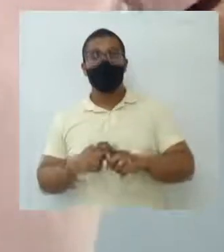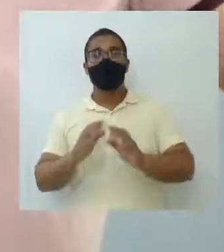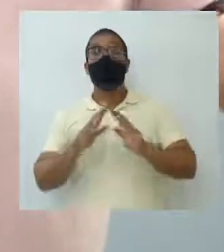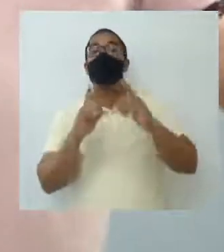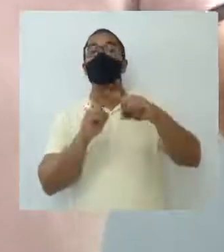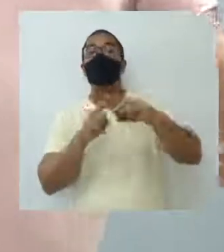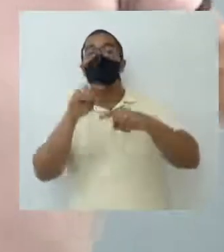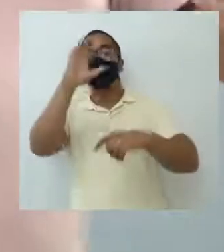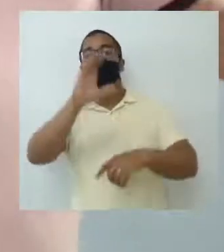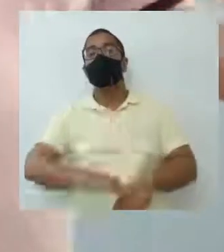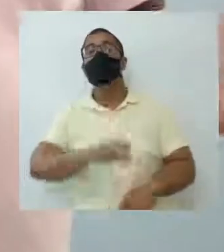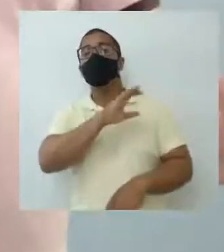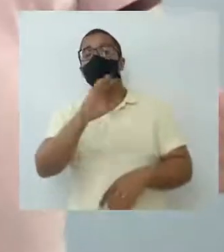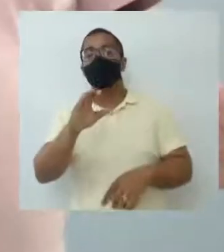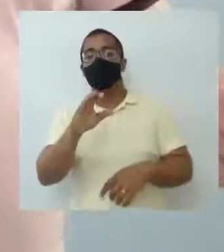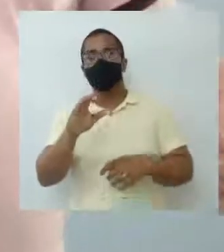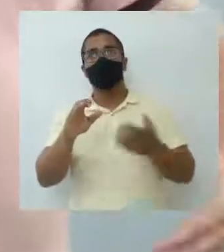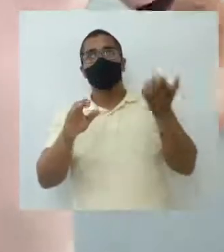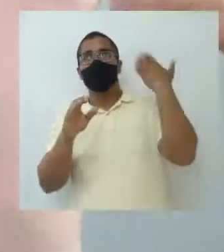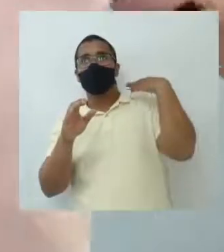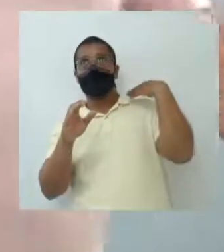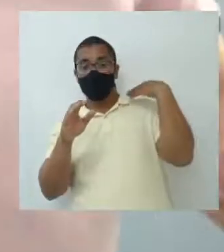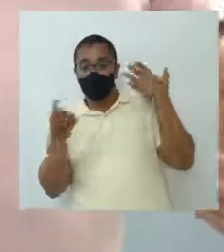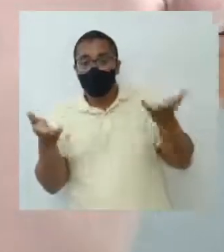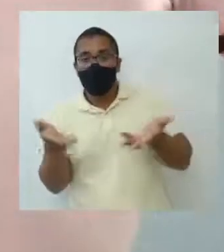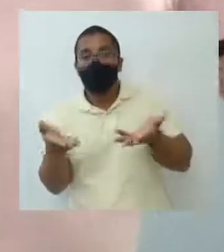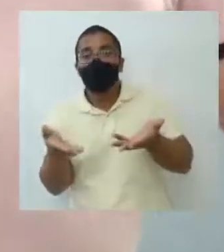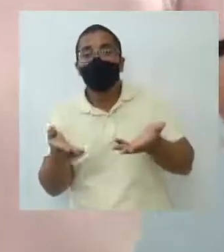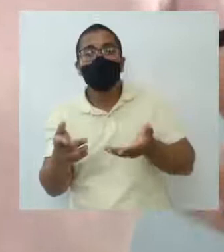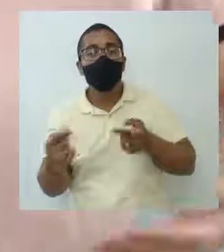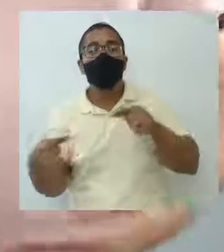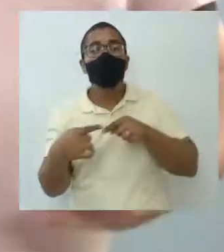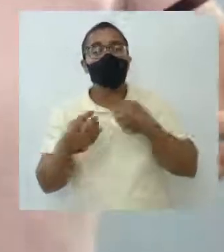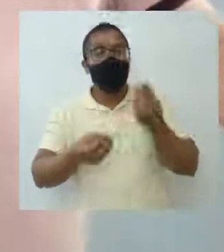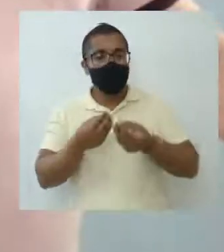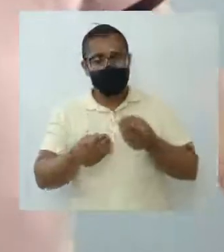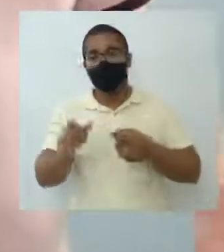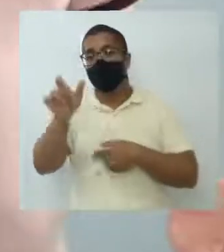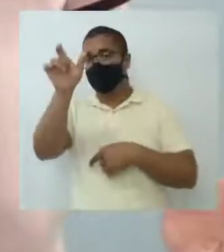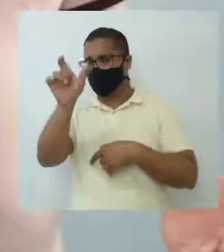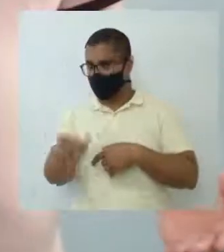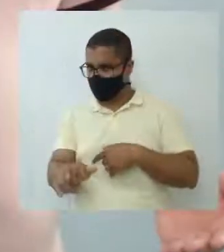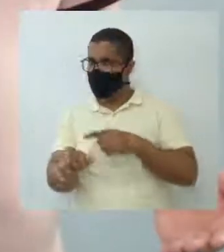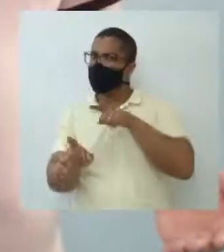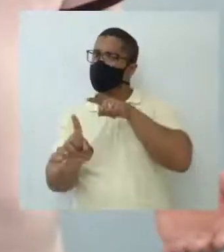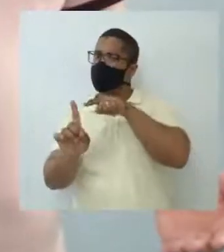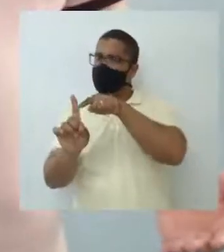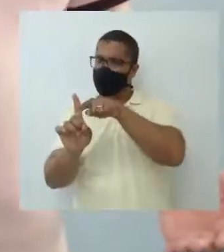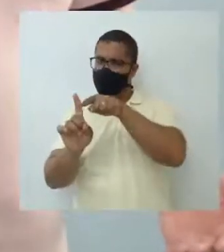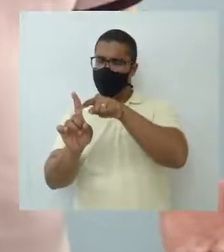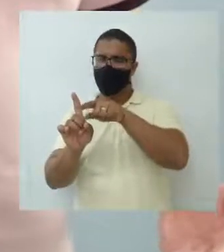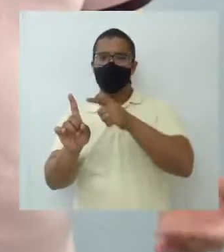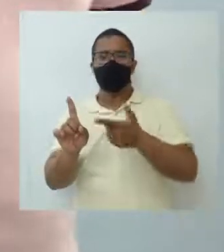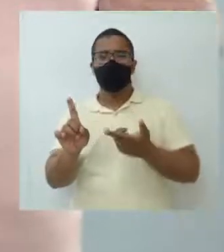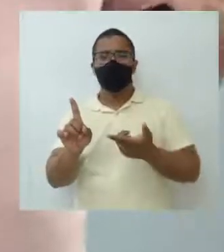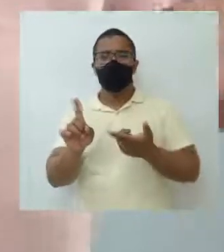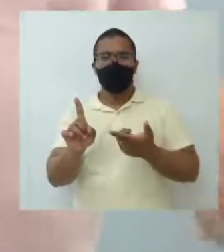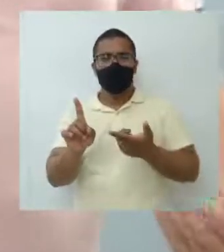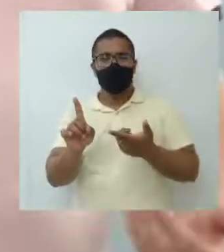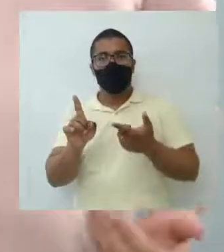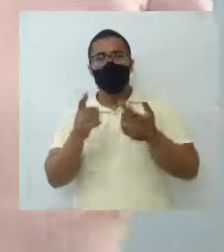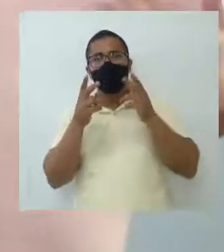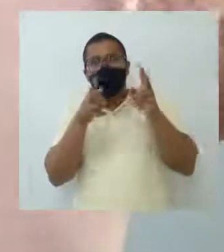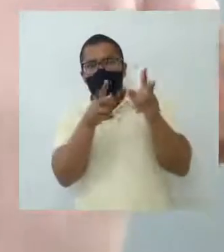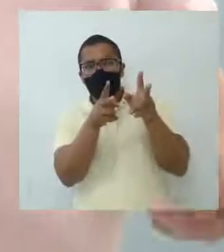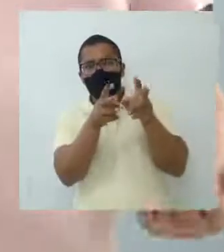de seu tempo e para os dias de hoje? Francisco de Assis foi aquela personalidade que